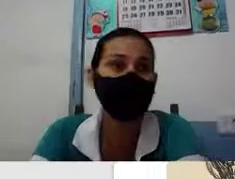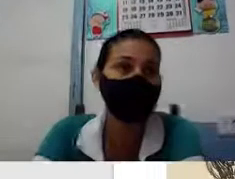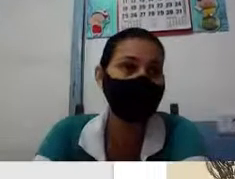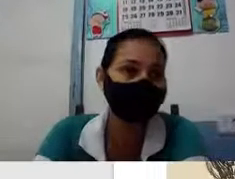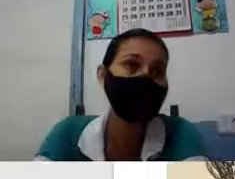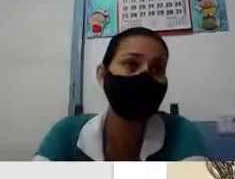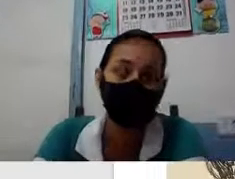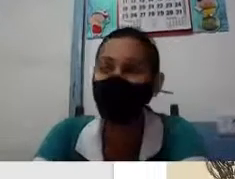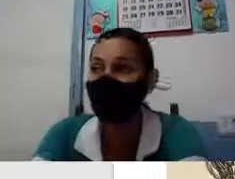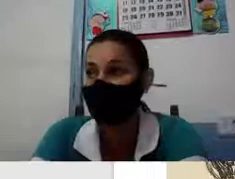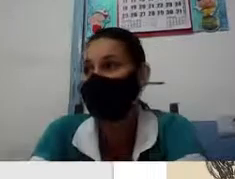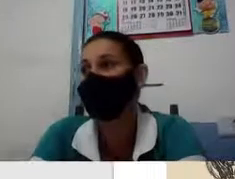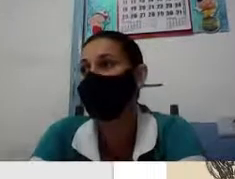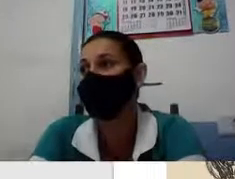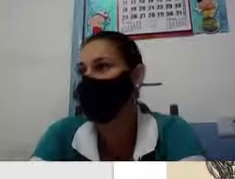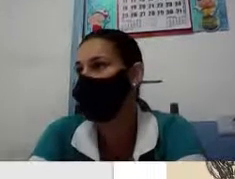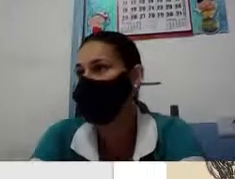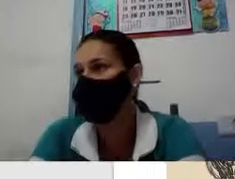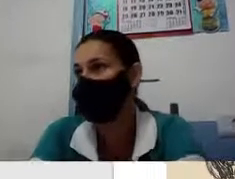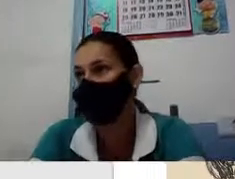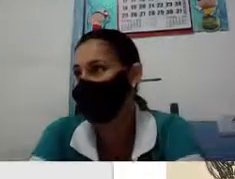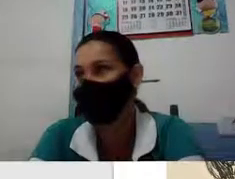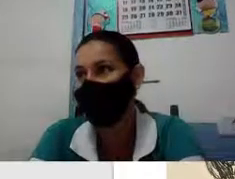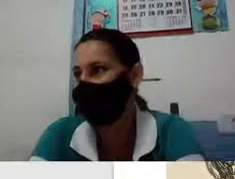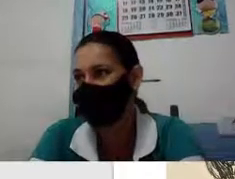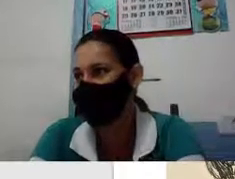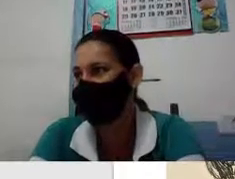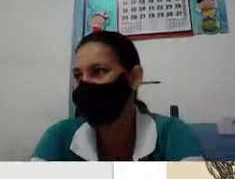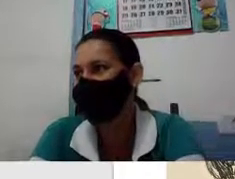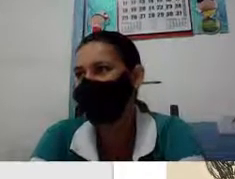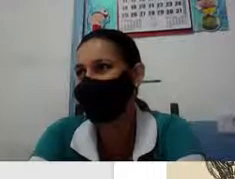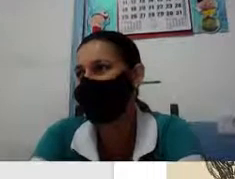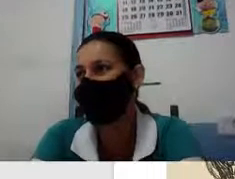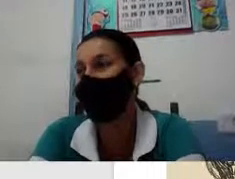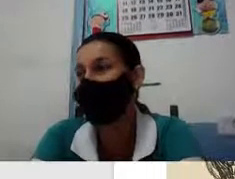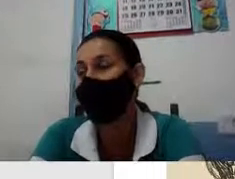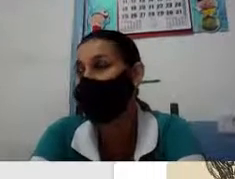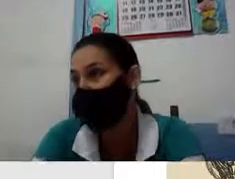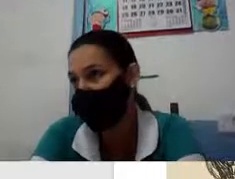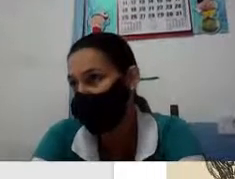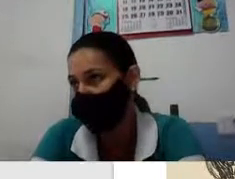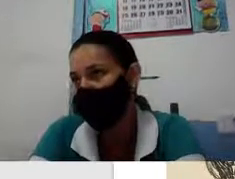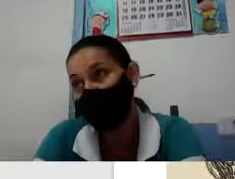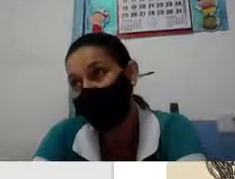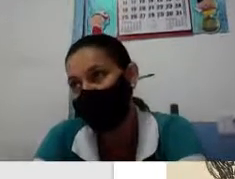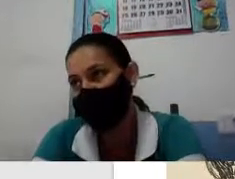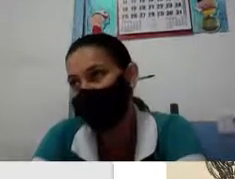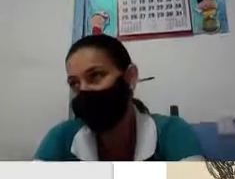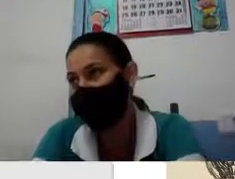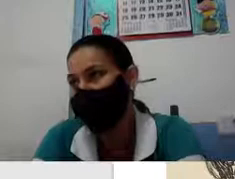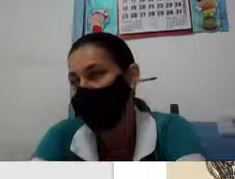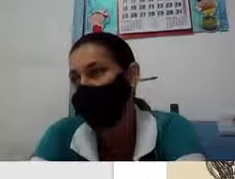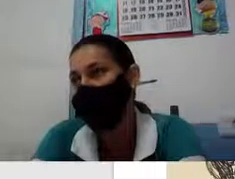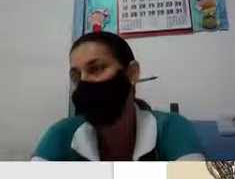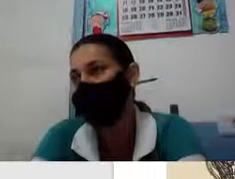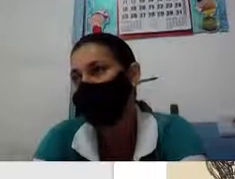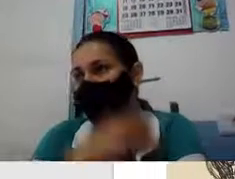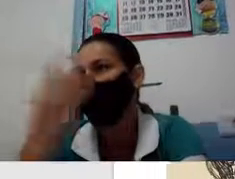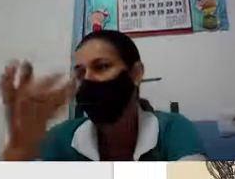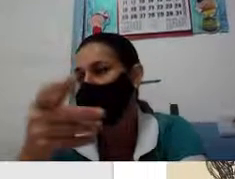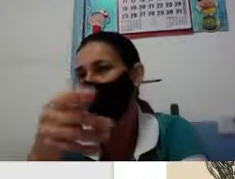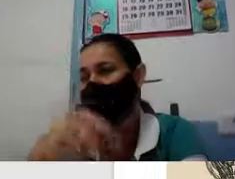viviam outra coisa no mundo, né? Então ele falava sobre isso, sabe? Então ele era mal visto pela sociedade por